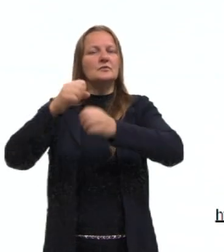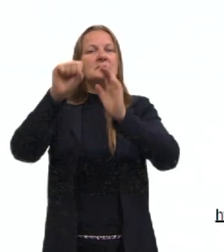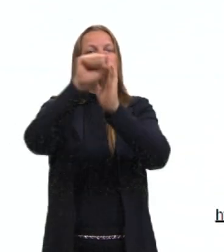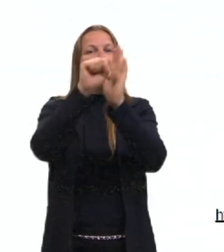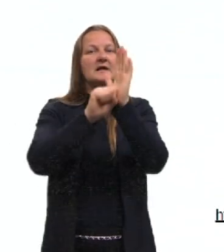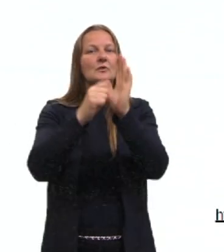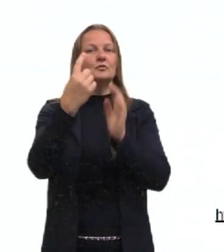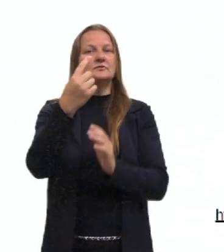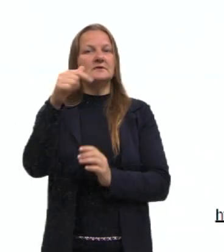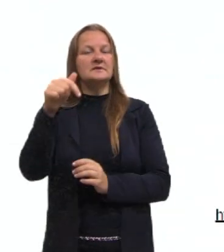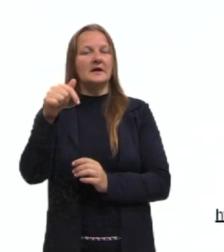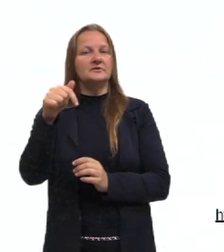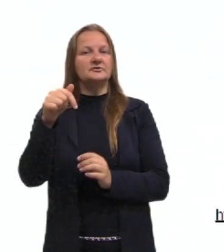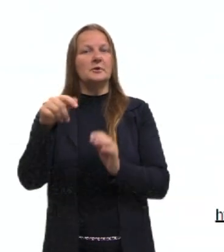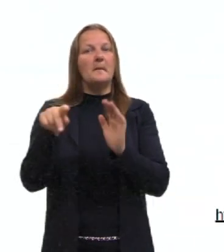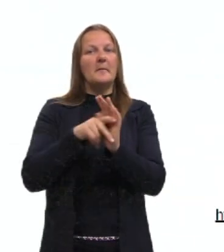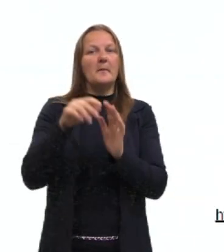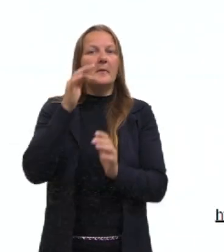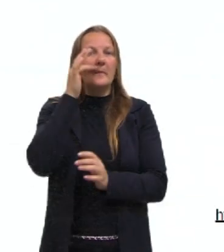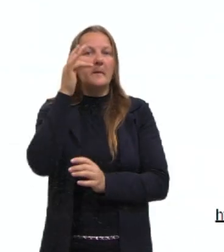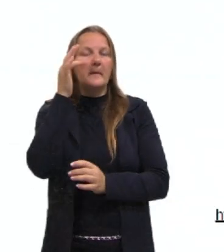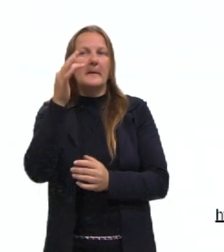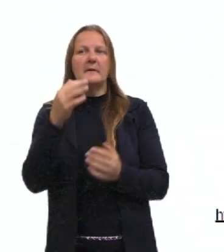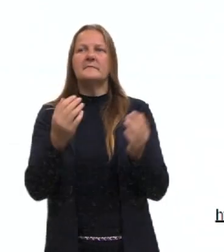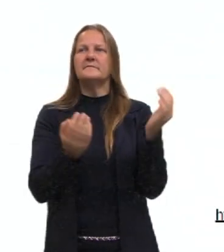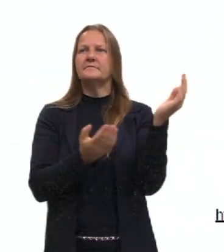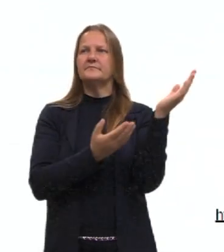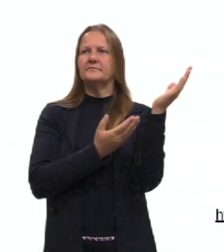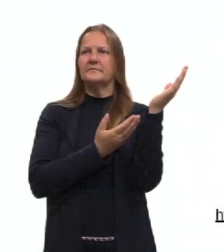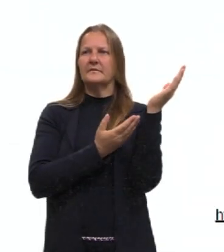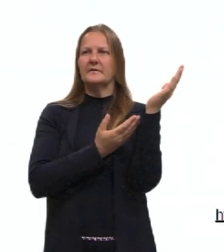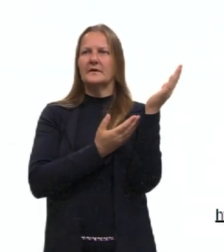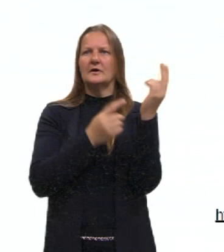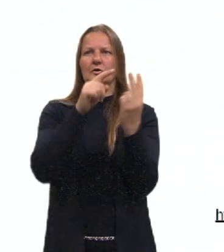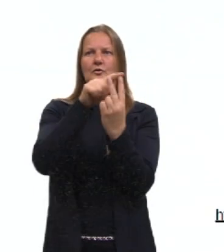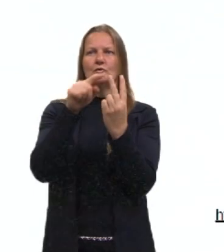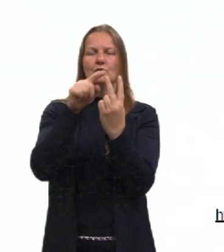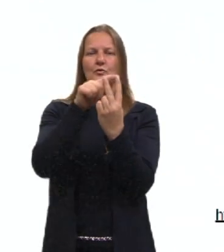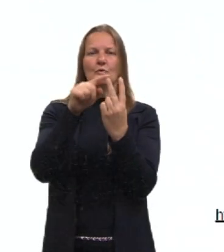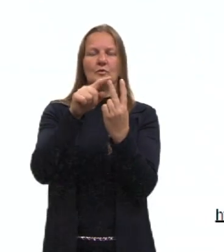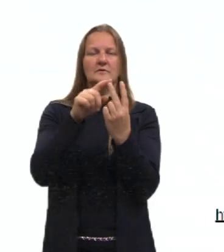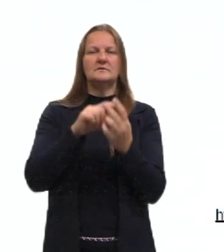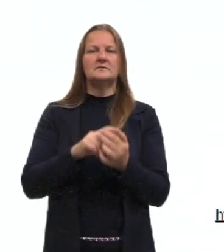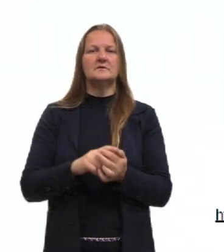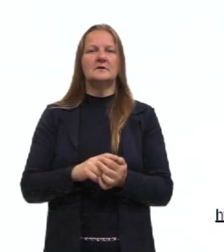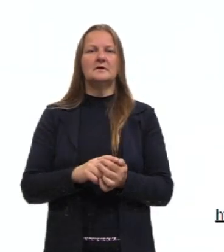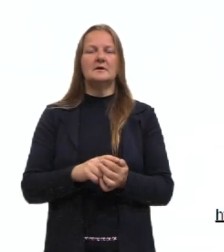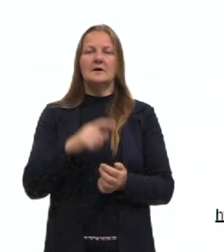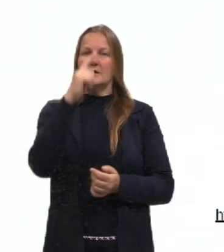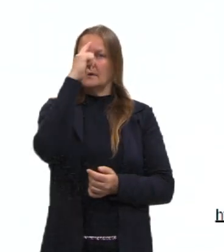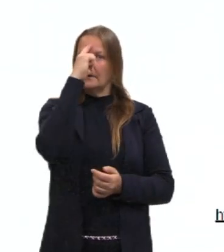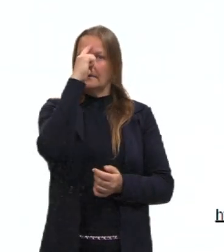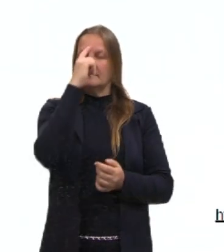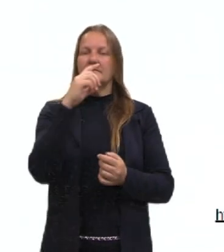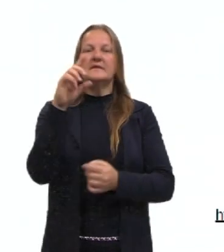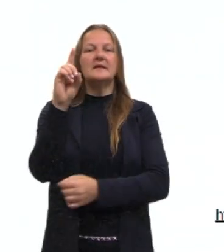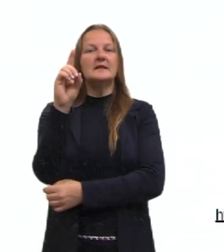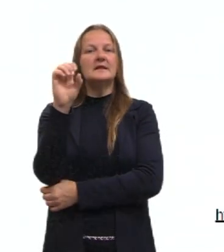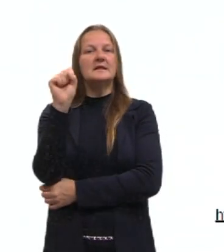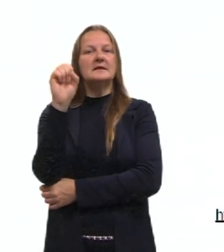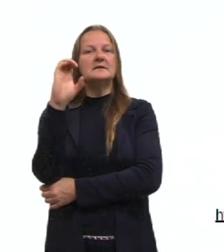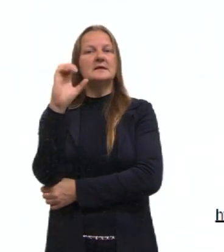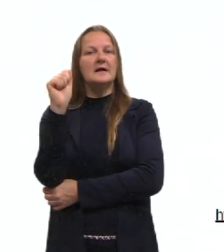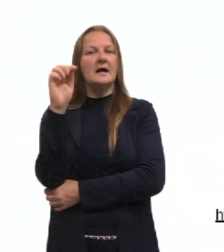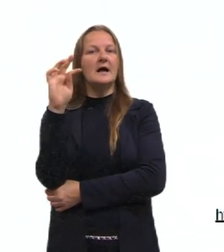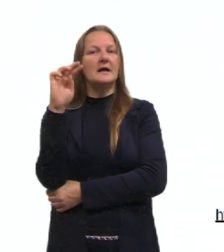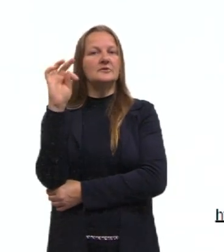pelos franceses Pierre de Fermat e René Descartes, duas figuras aí importantíssimas no estudo